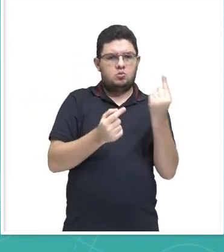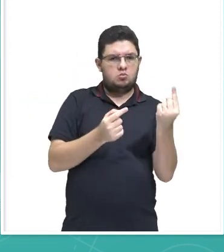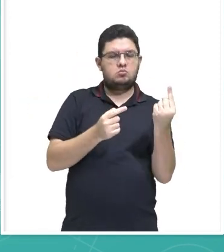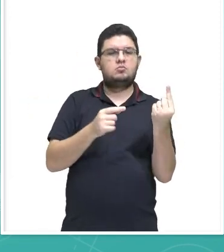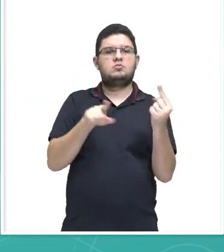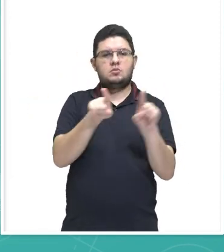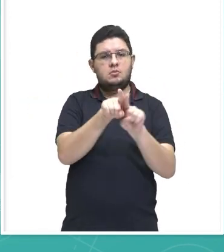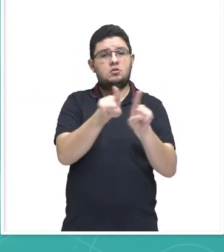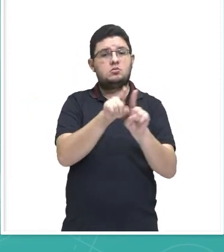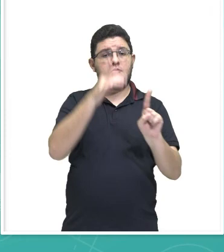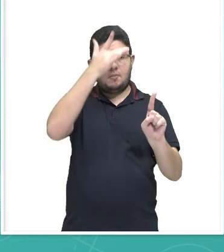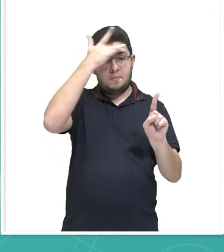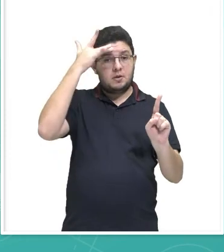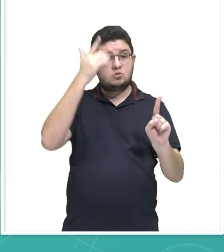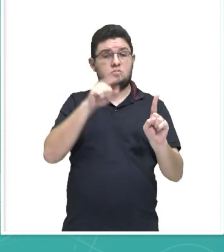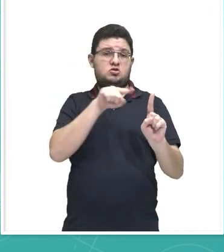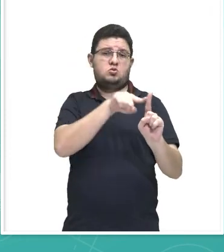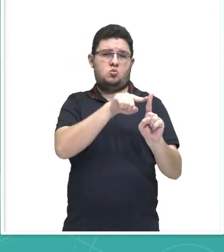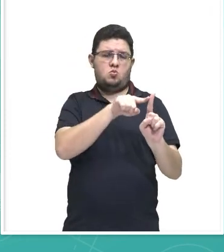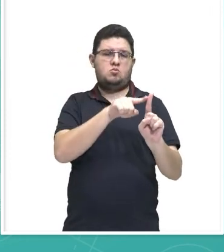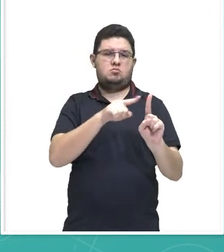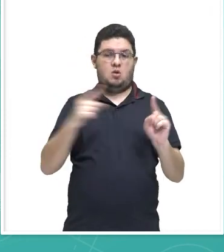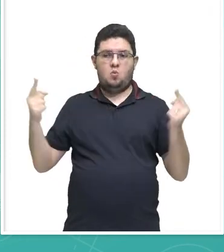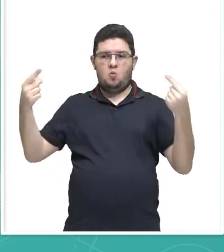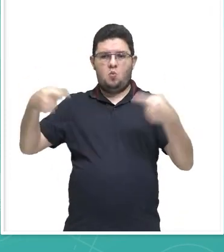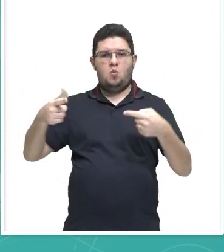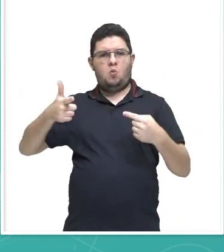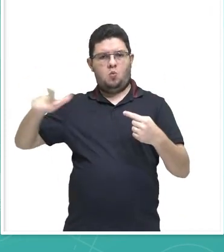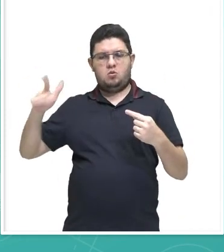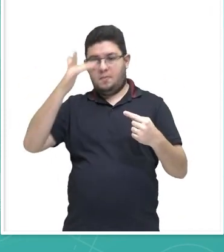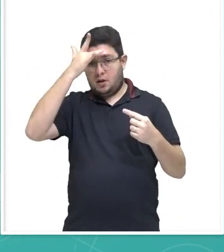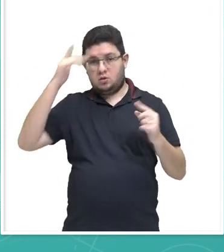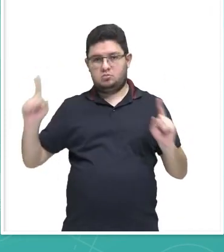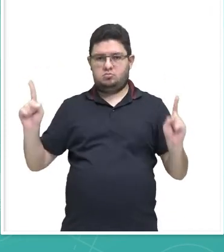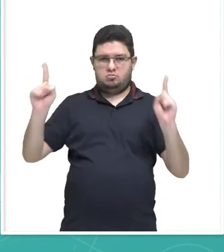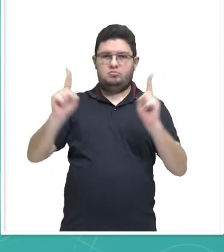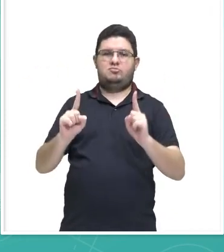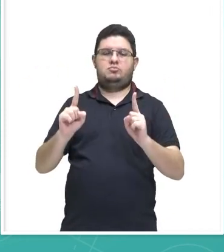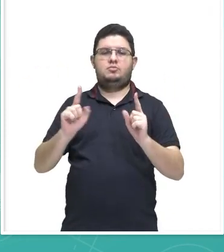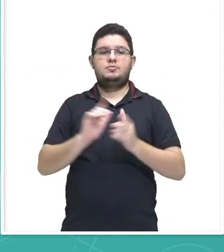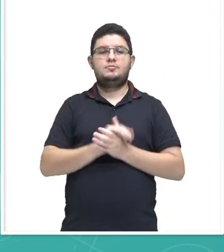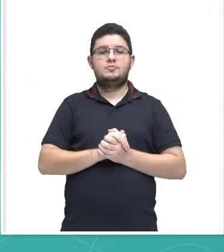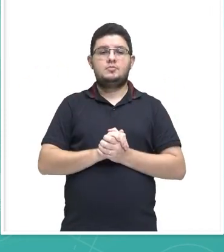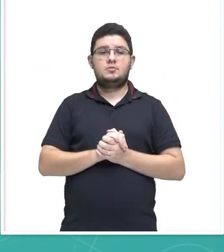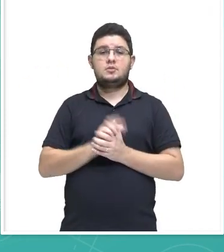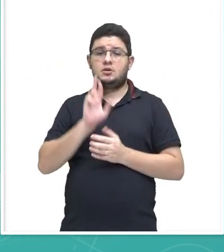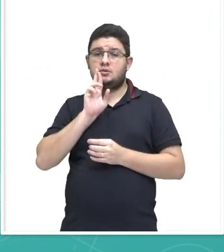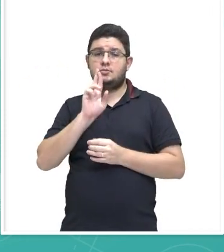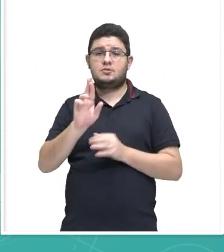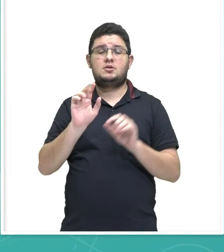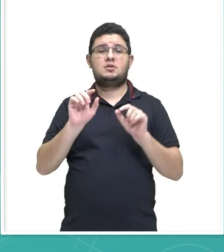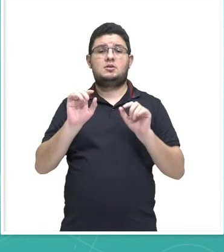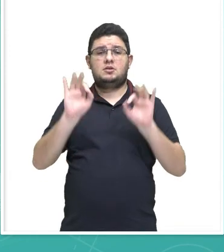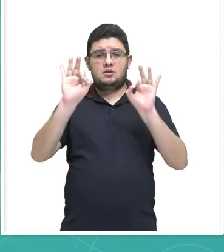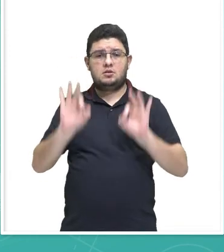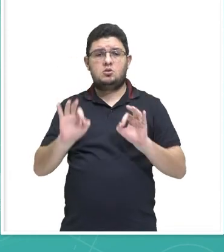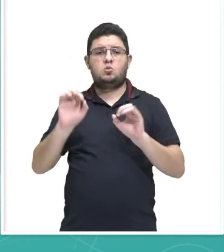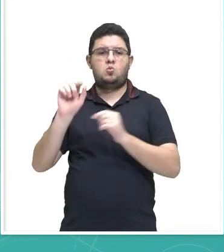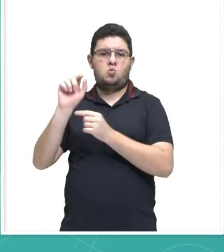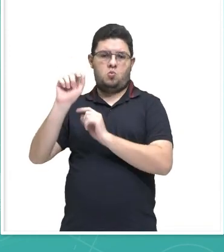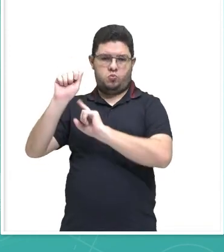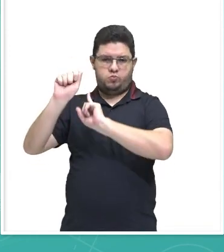é uma pessoa só contra o seu adversário. Então, logo, a nossa resposta correta é a